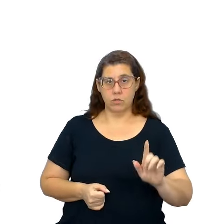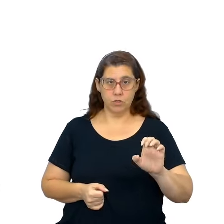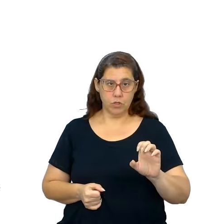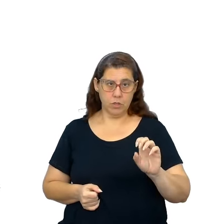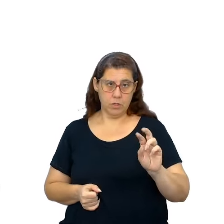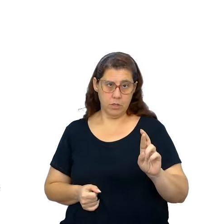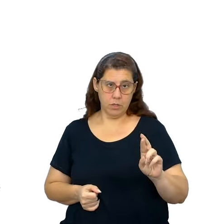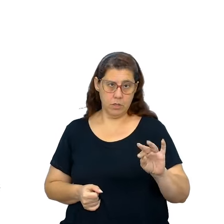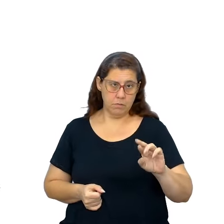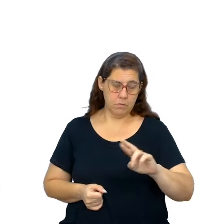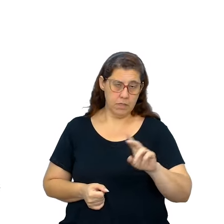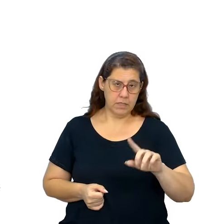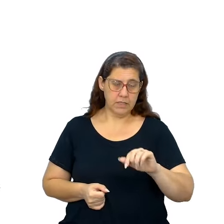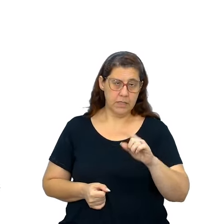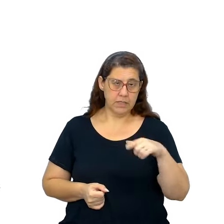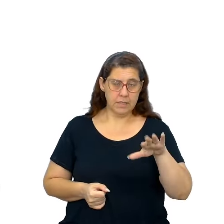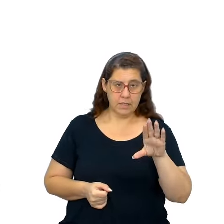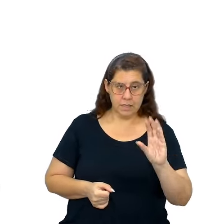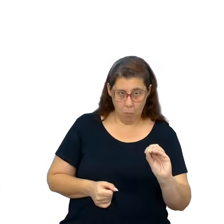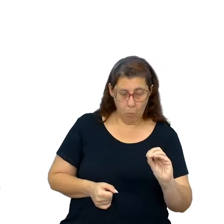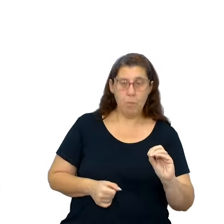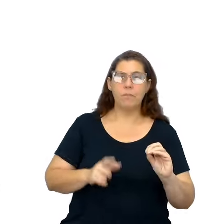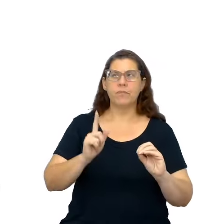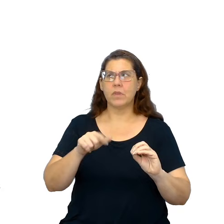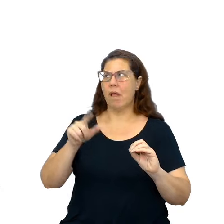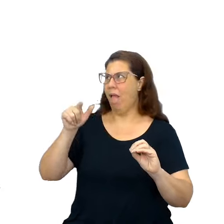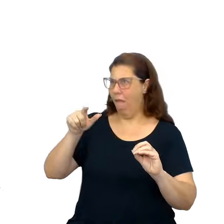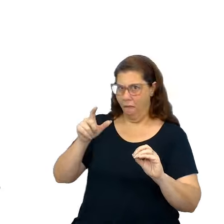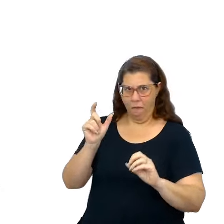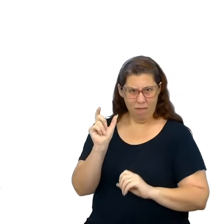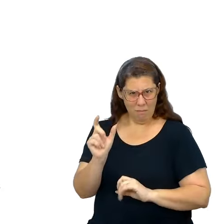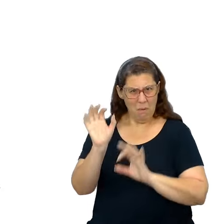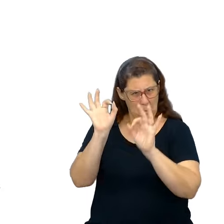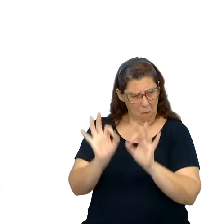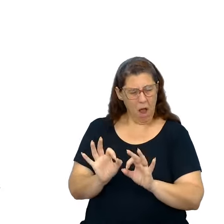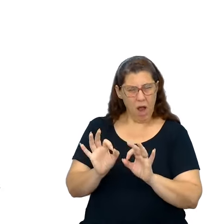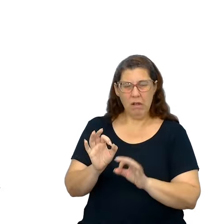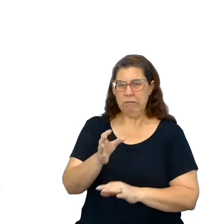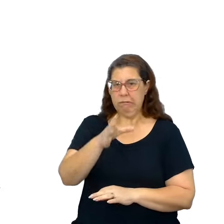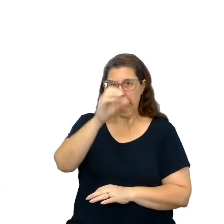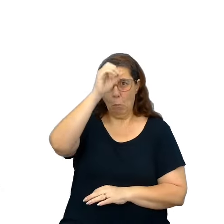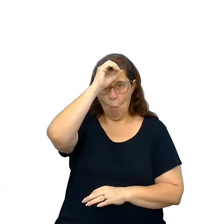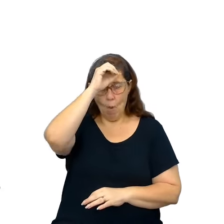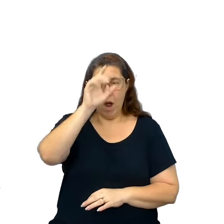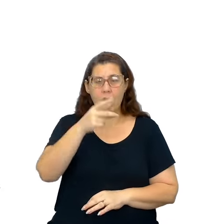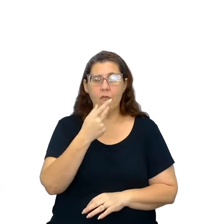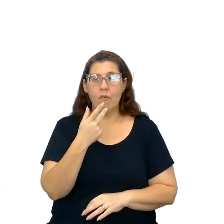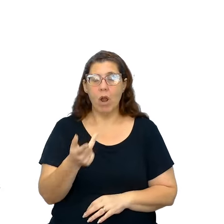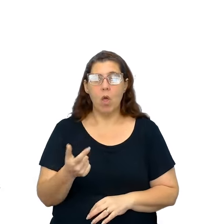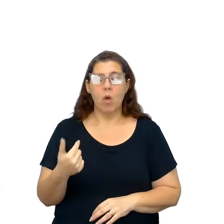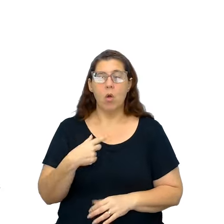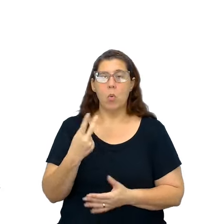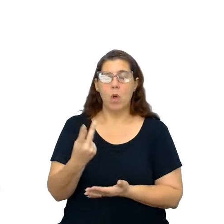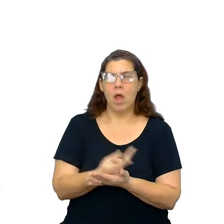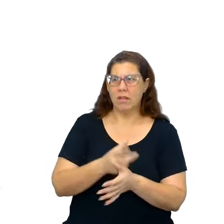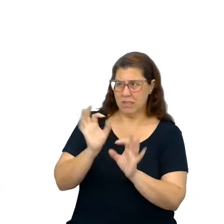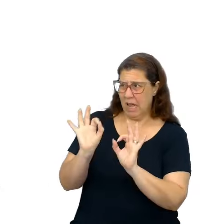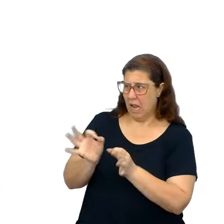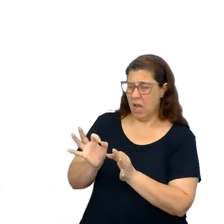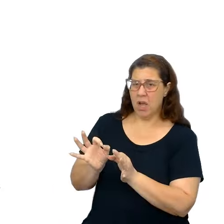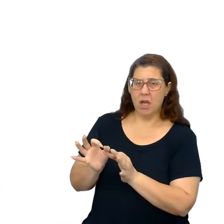palavra, Valdir e Silene, algebrização, falei certo, me deu um branco agora, o Valdir falou disso, é isso